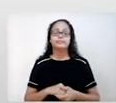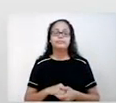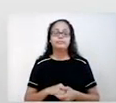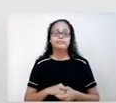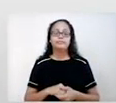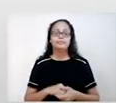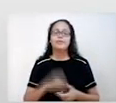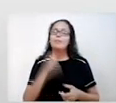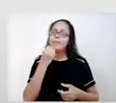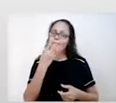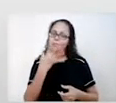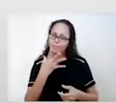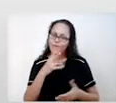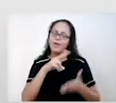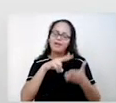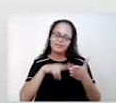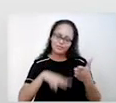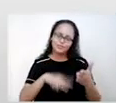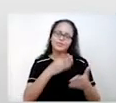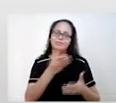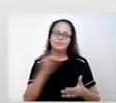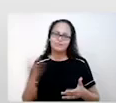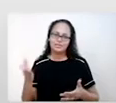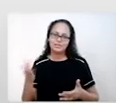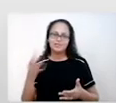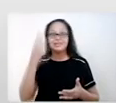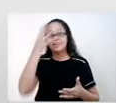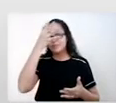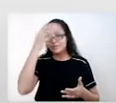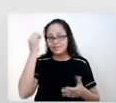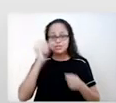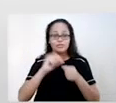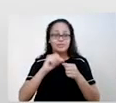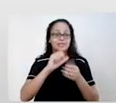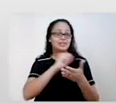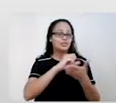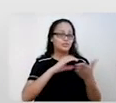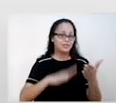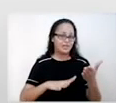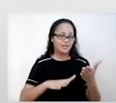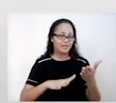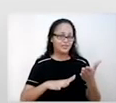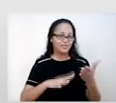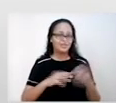aí, uma ótima leitura para vocês. E não se esqueçam de fazer a atividade depois.